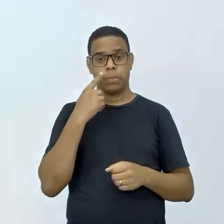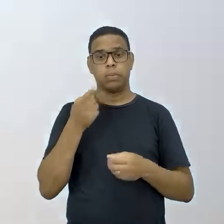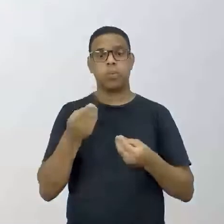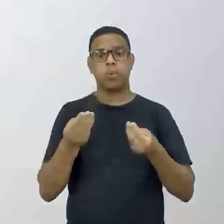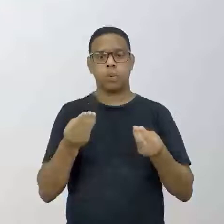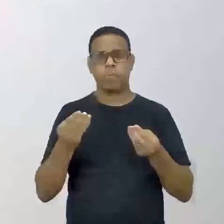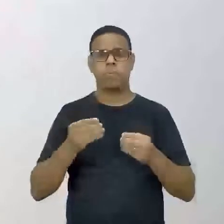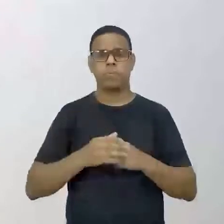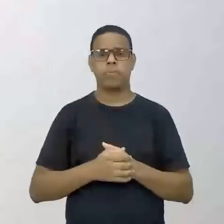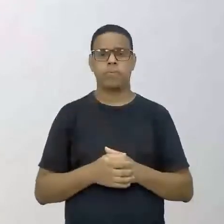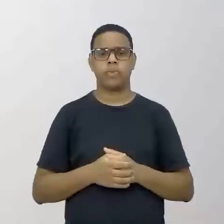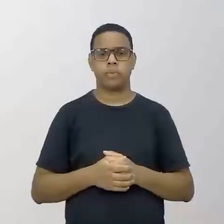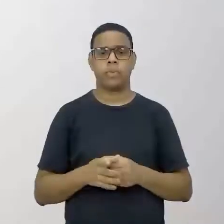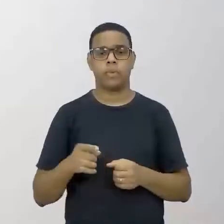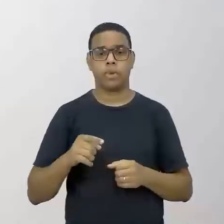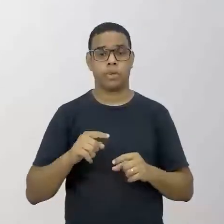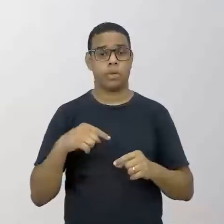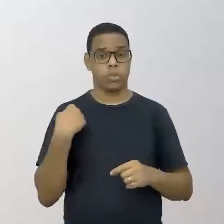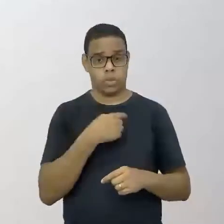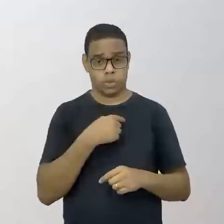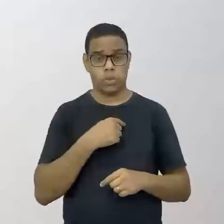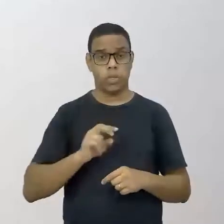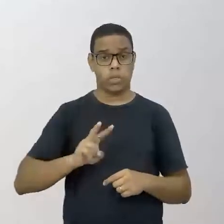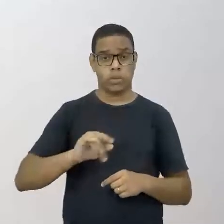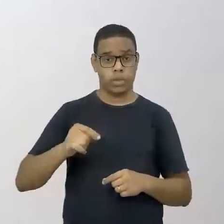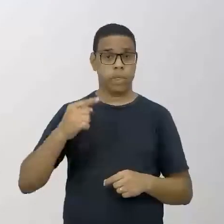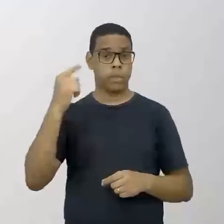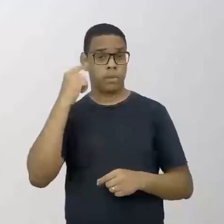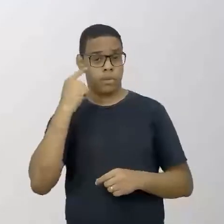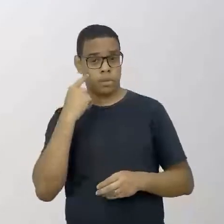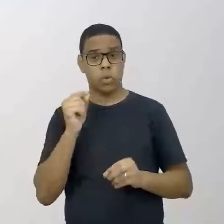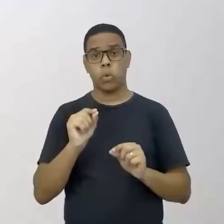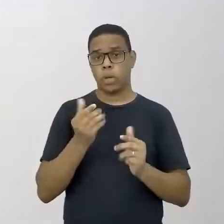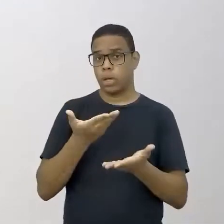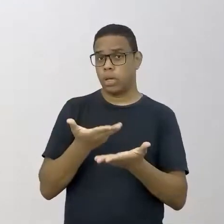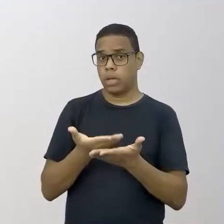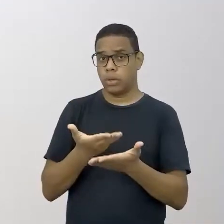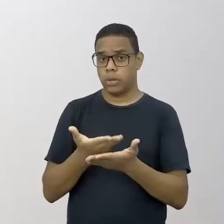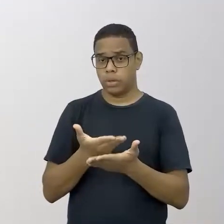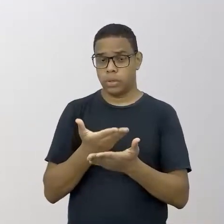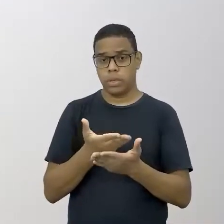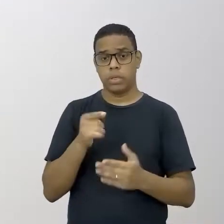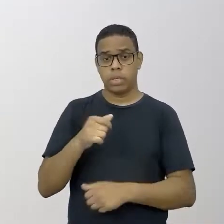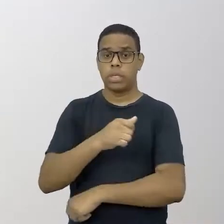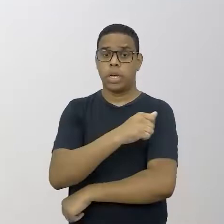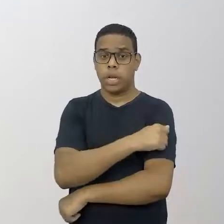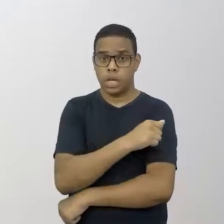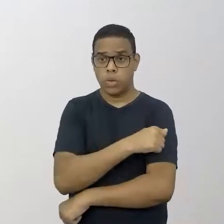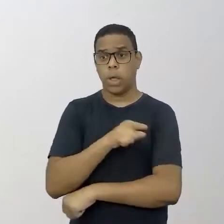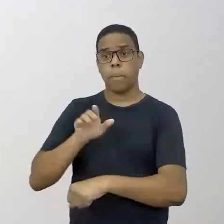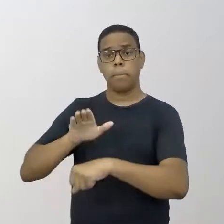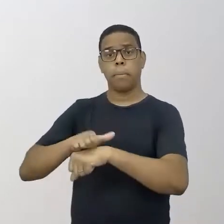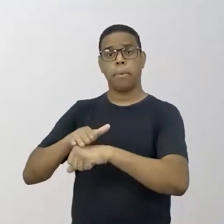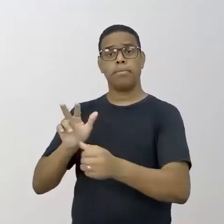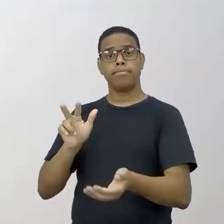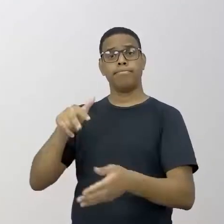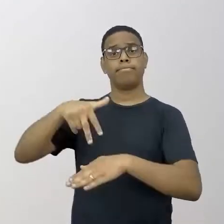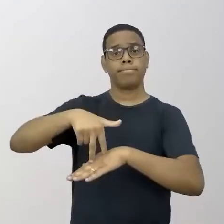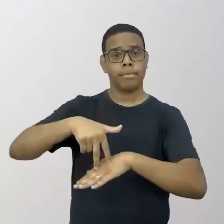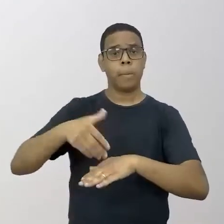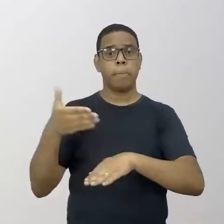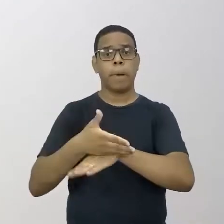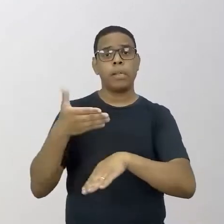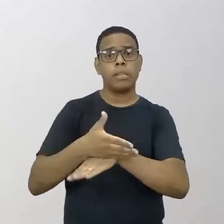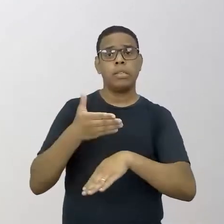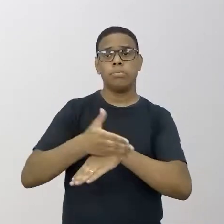é assim, olha, a gente então vai pensar numa aula que o estudante é o protagonista.